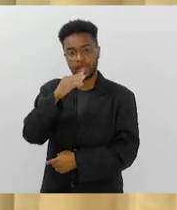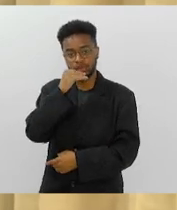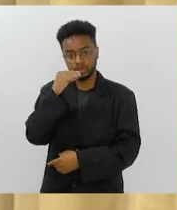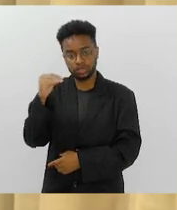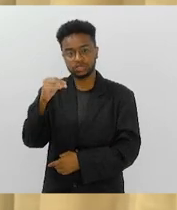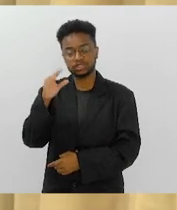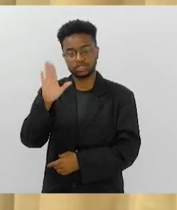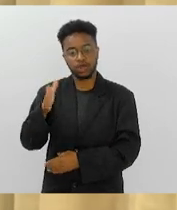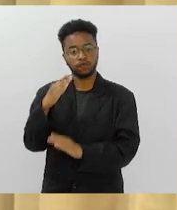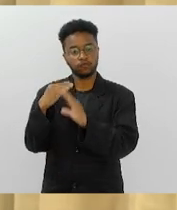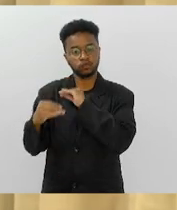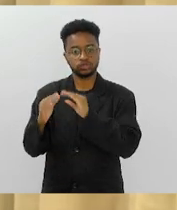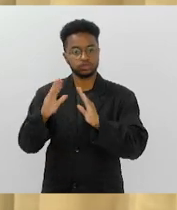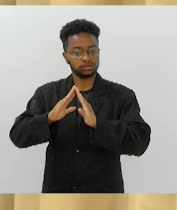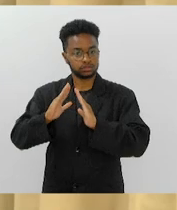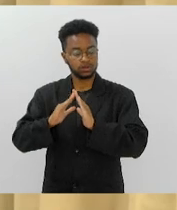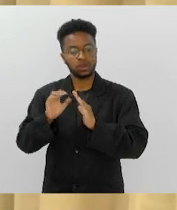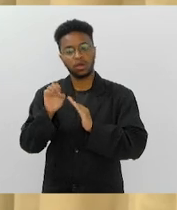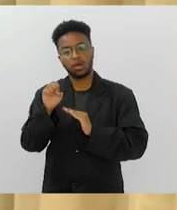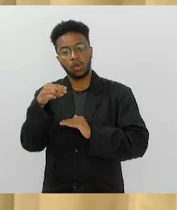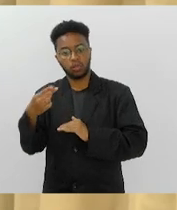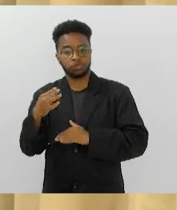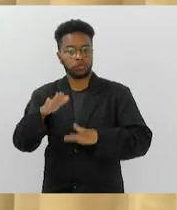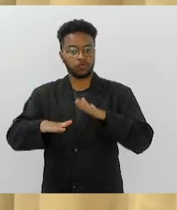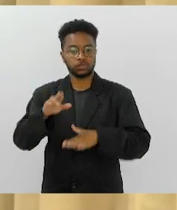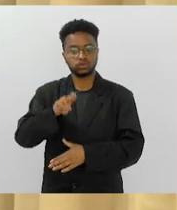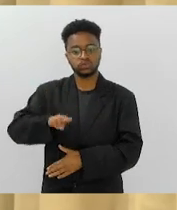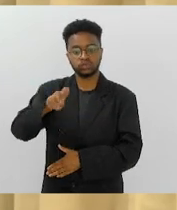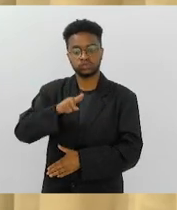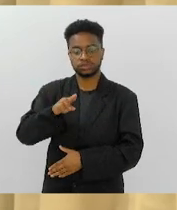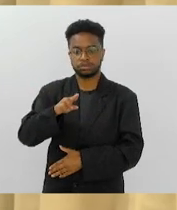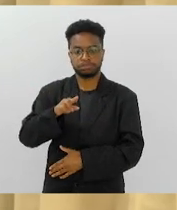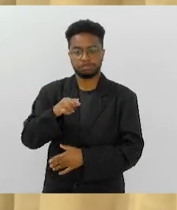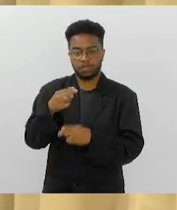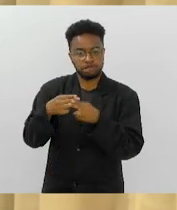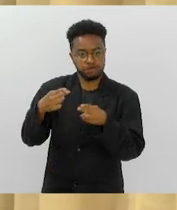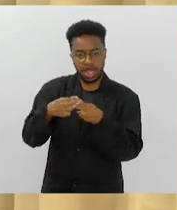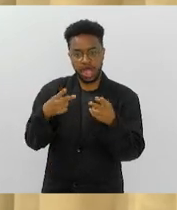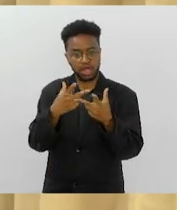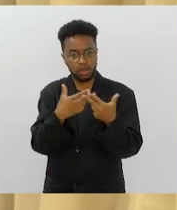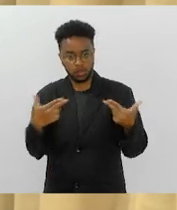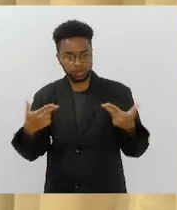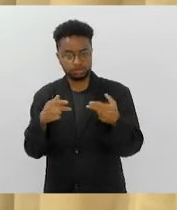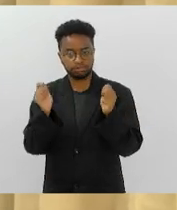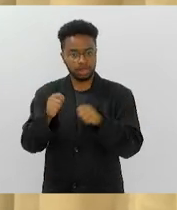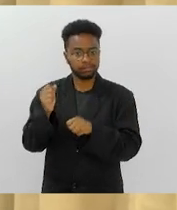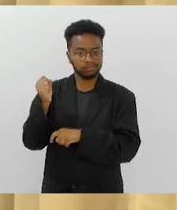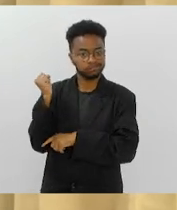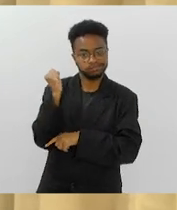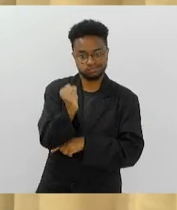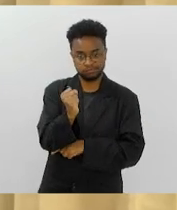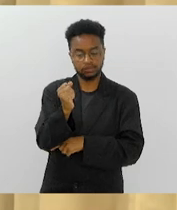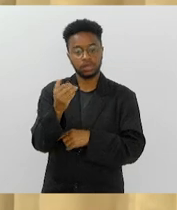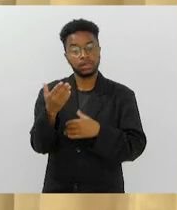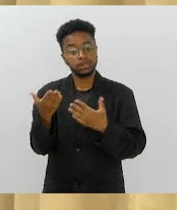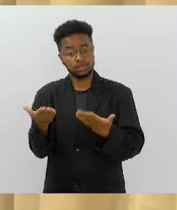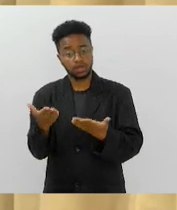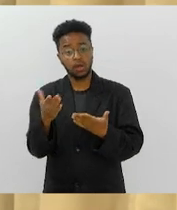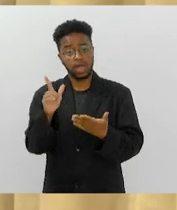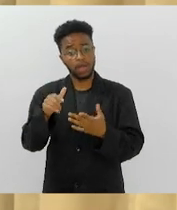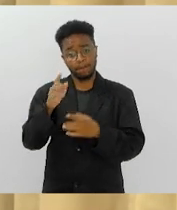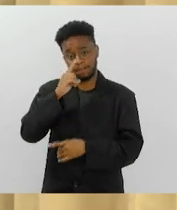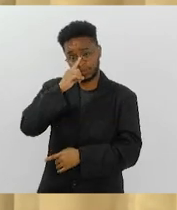casa e ele está com uma possível arma branca ou com qualquer coisa do tipo que já oferece uma ameaça, já é uma situação